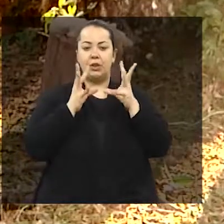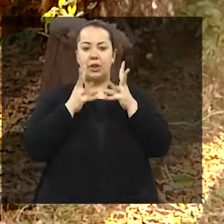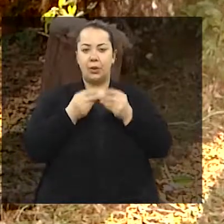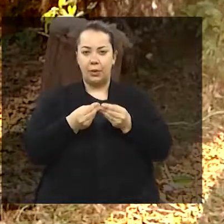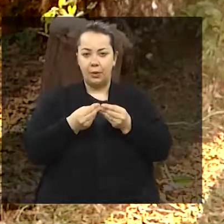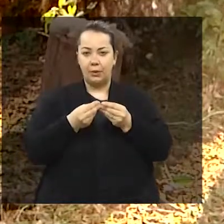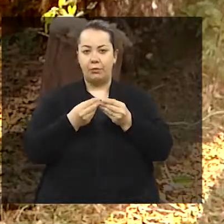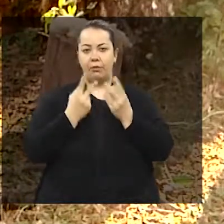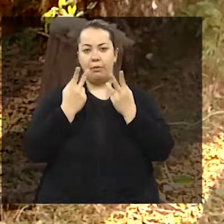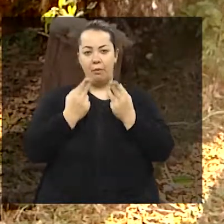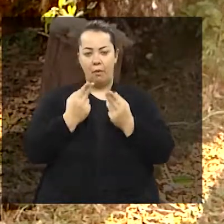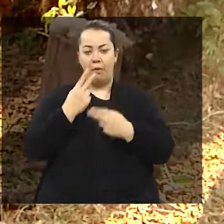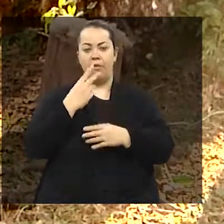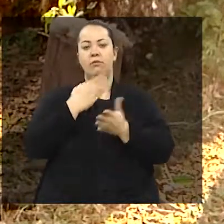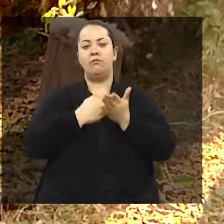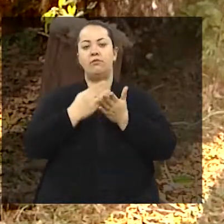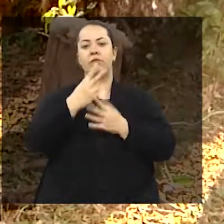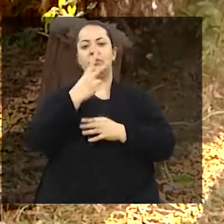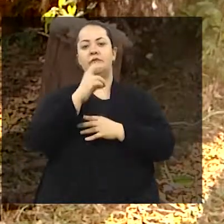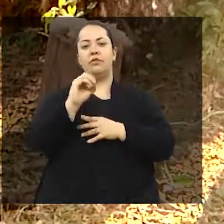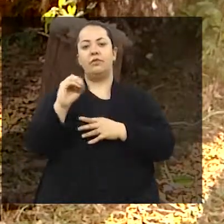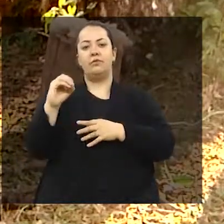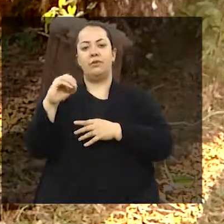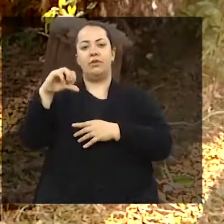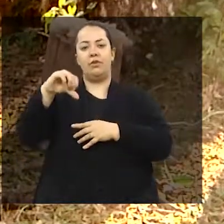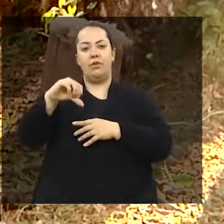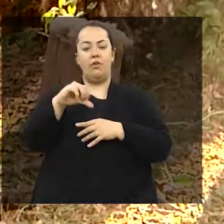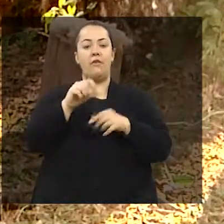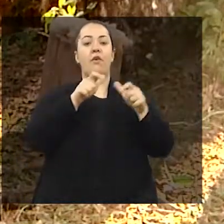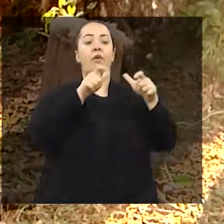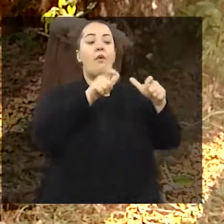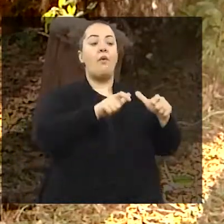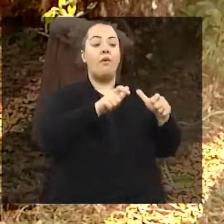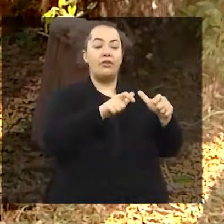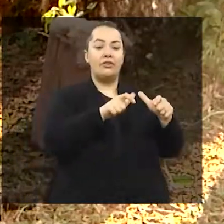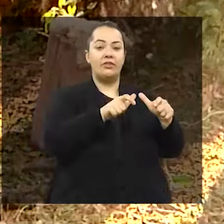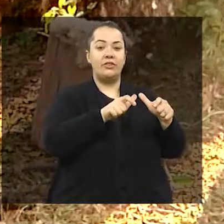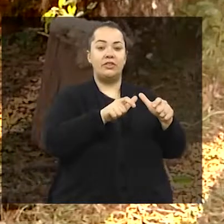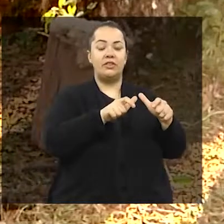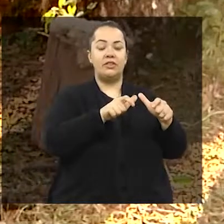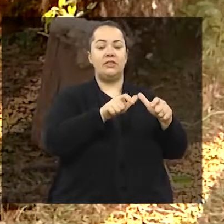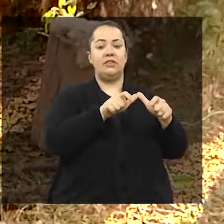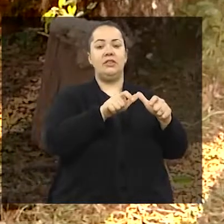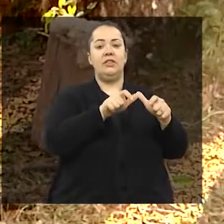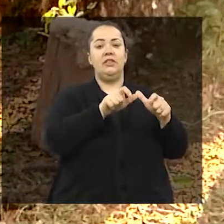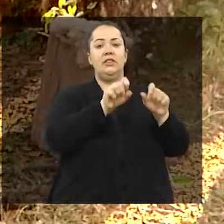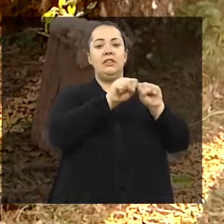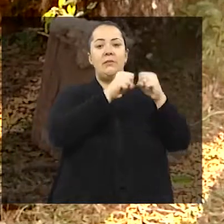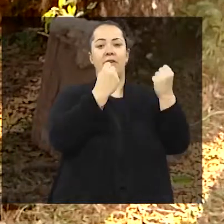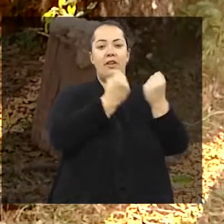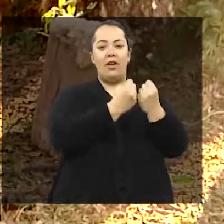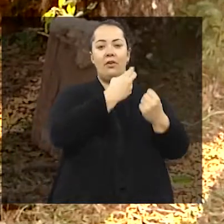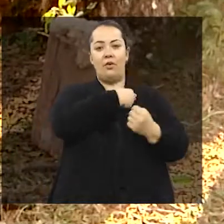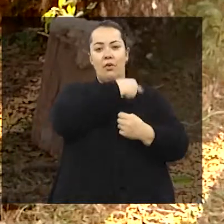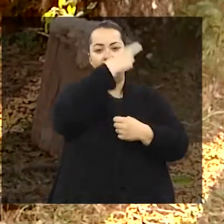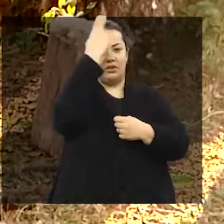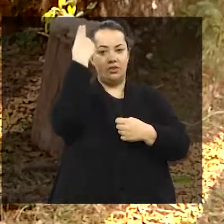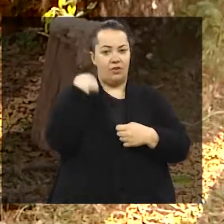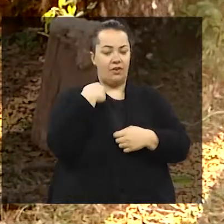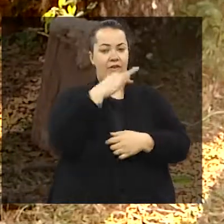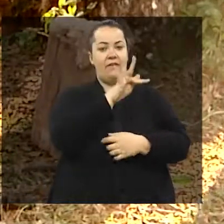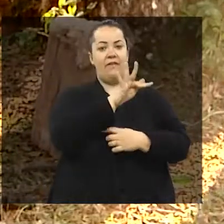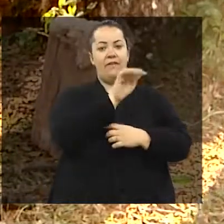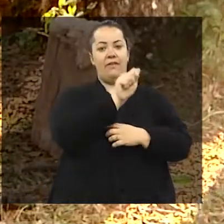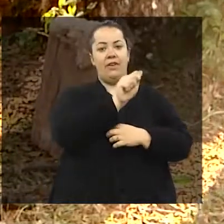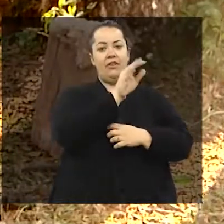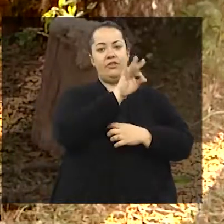bastante também a vaca parada então foram várias atividades ali que foram maravilhosas aqueles momentos